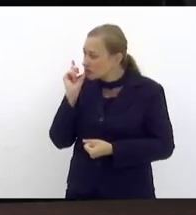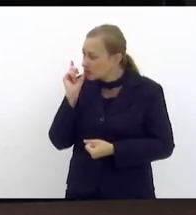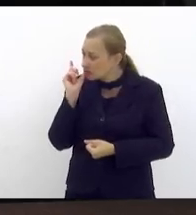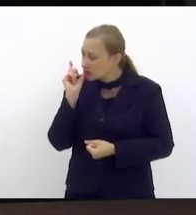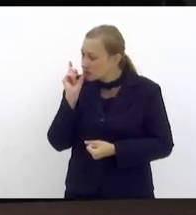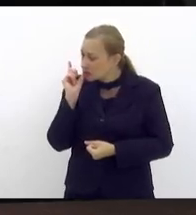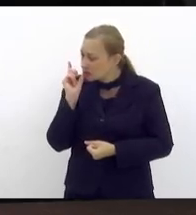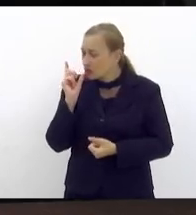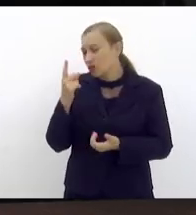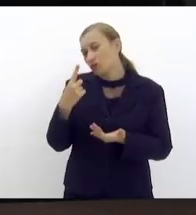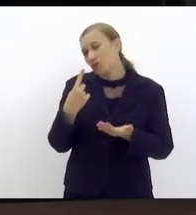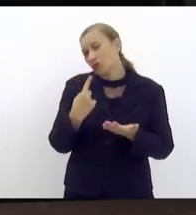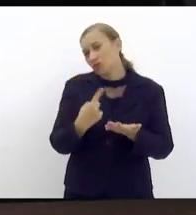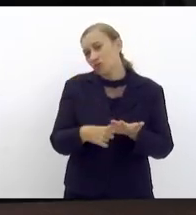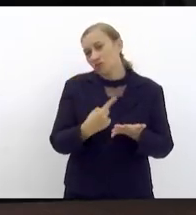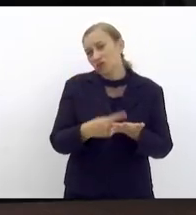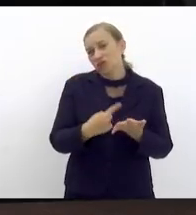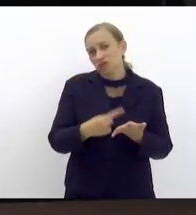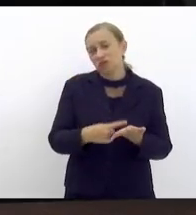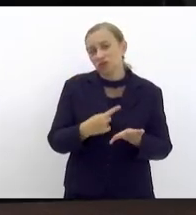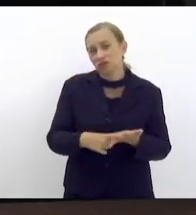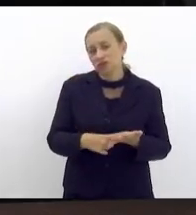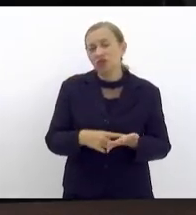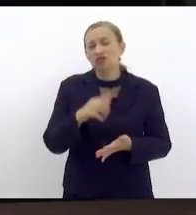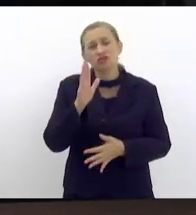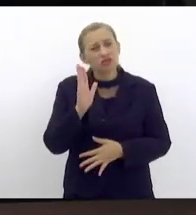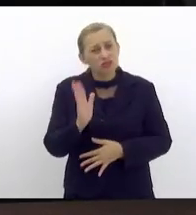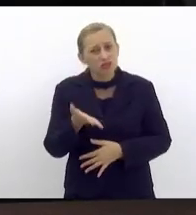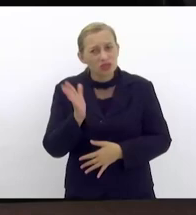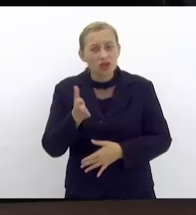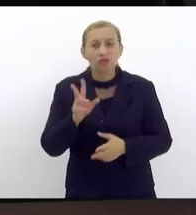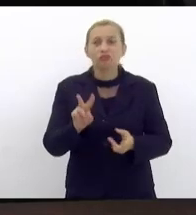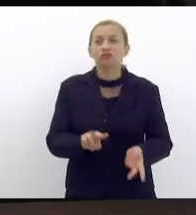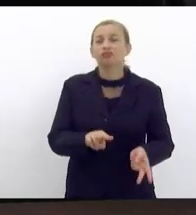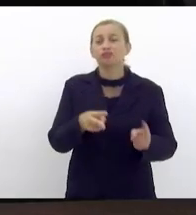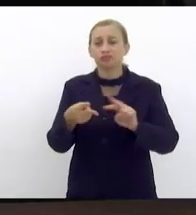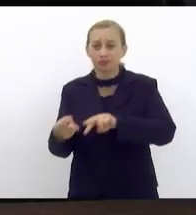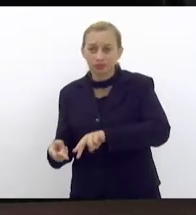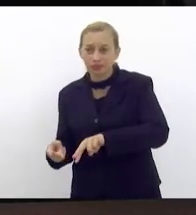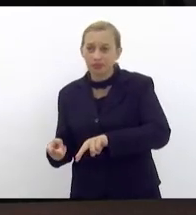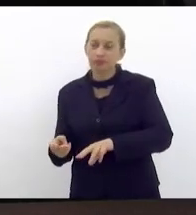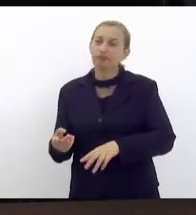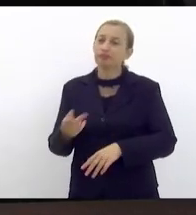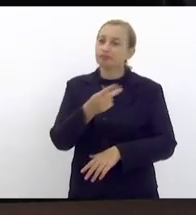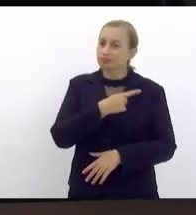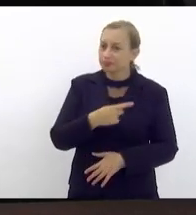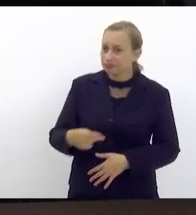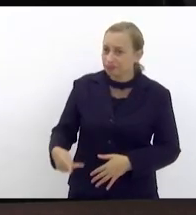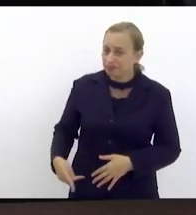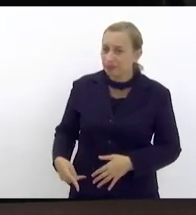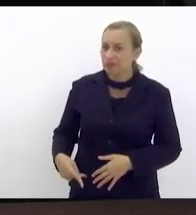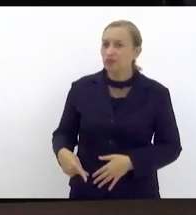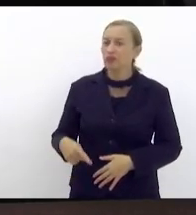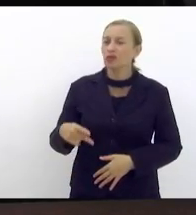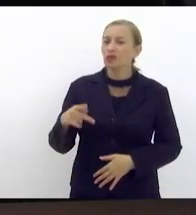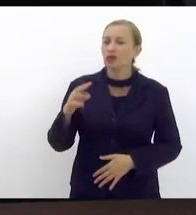nós combinamos e já foi encaminhado pelo nosso presidente